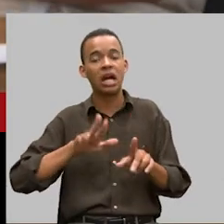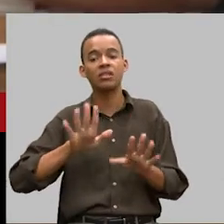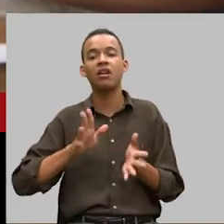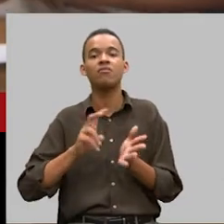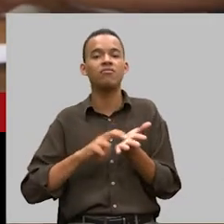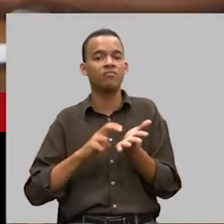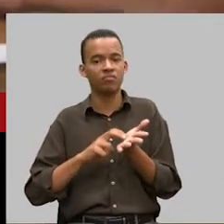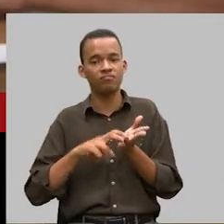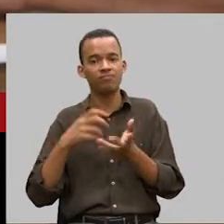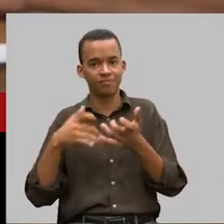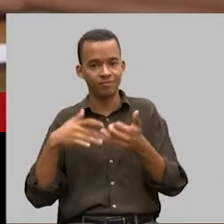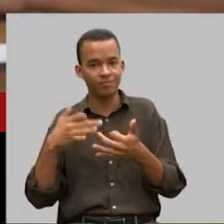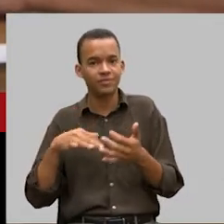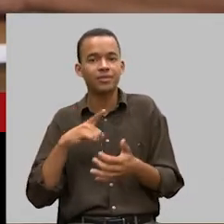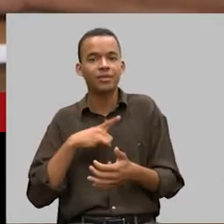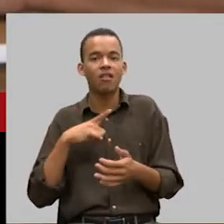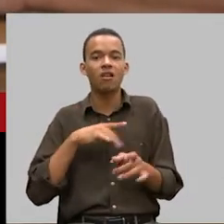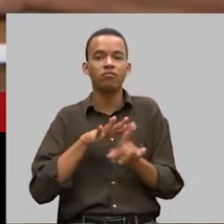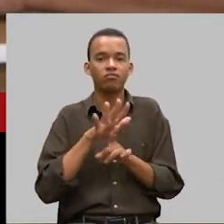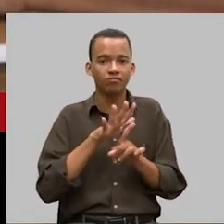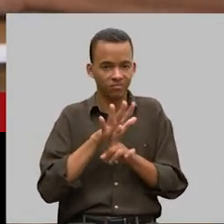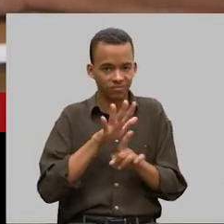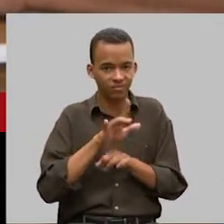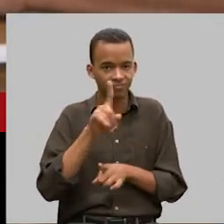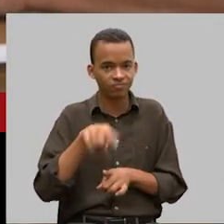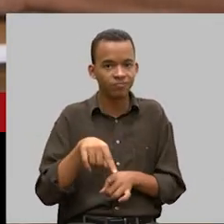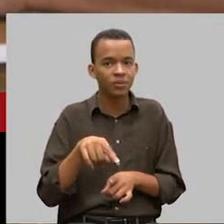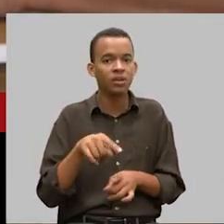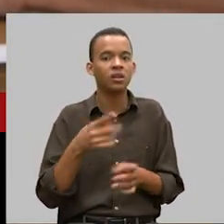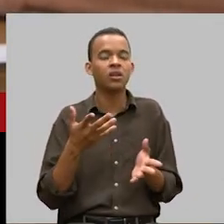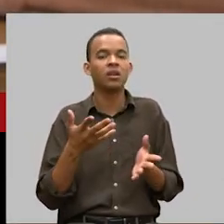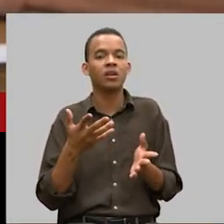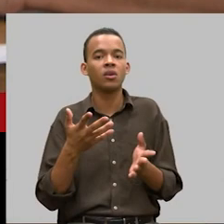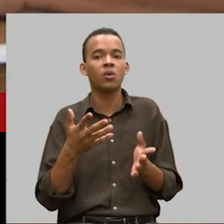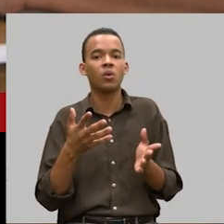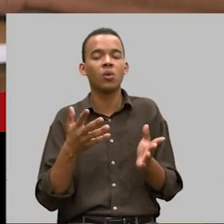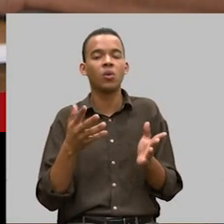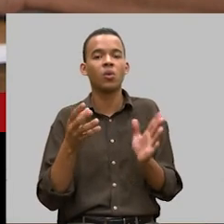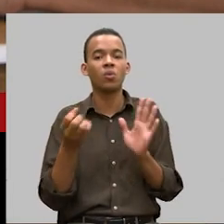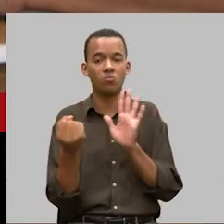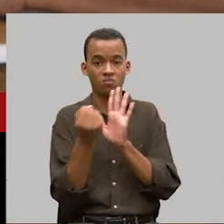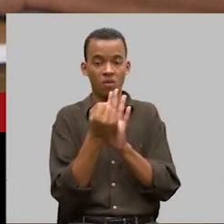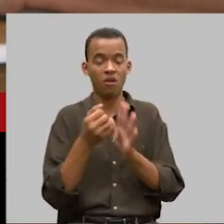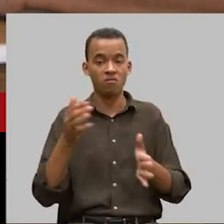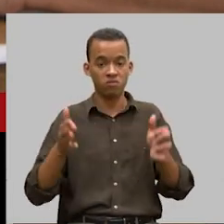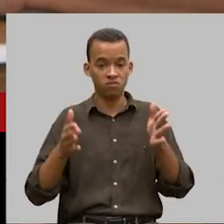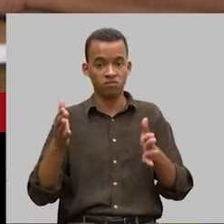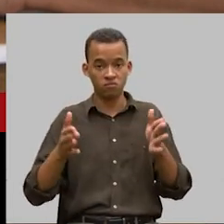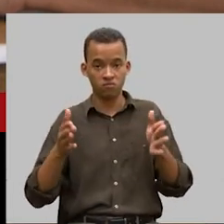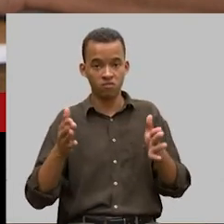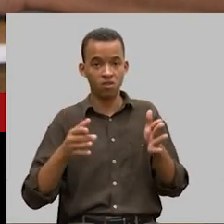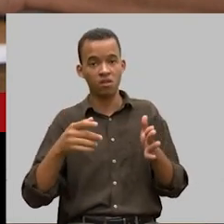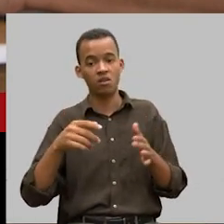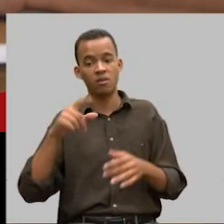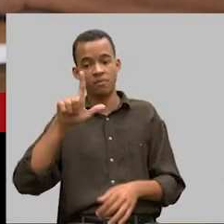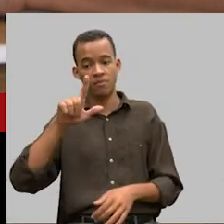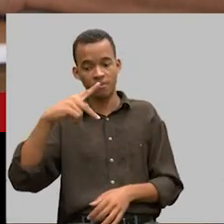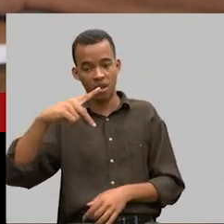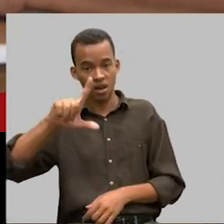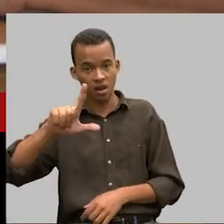temos demanda que é para para uma uma um Marco o regulatório nacional para uma um PL